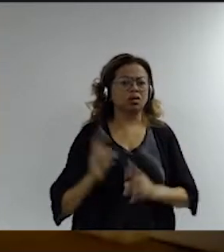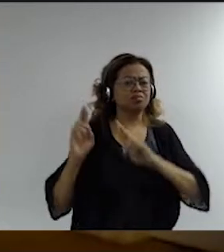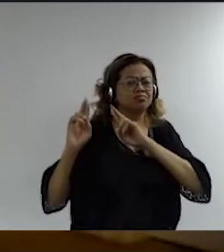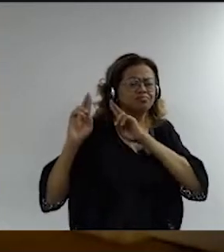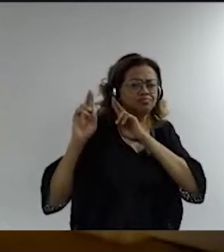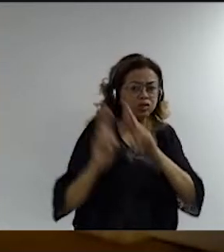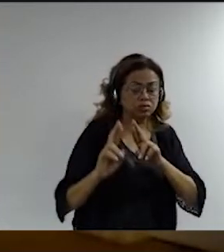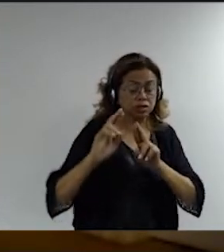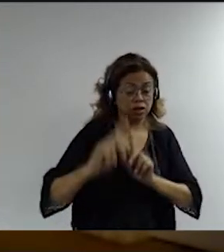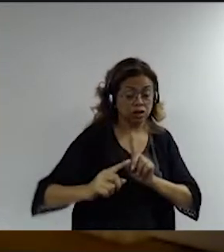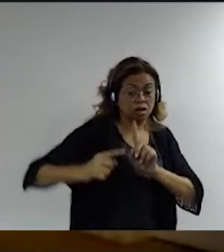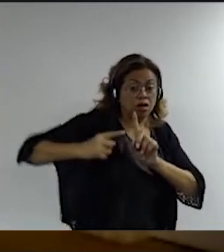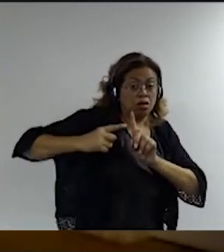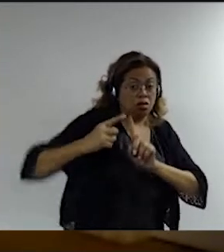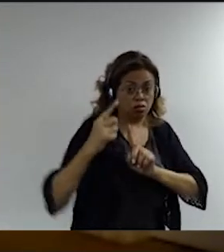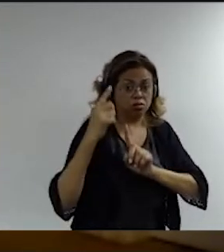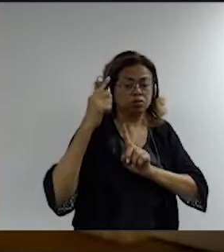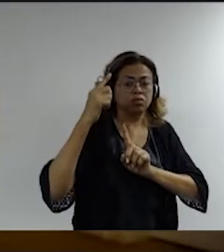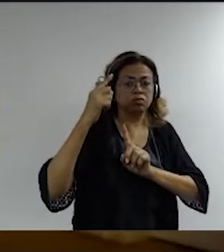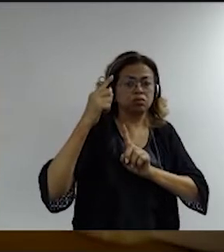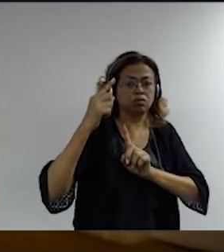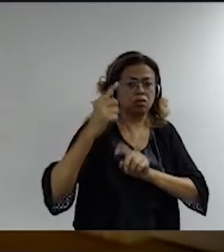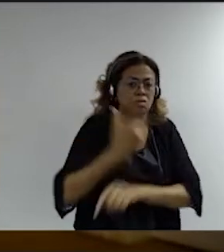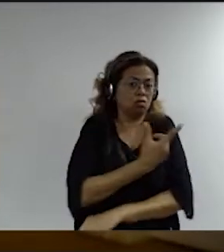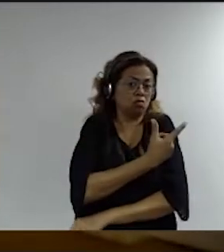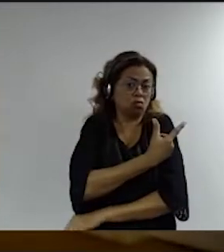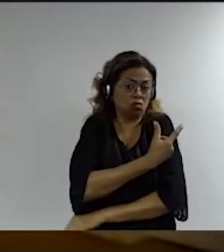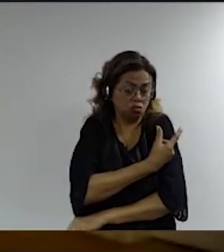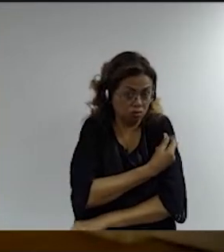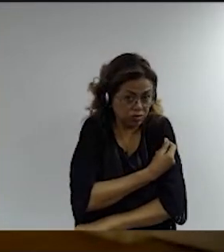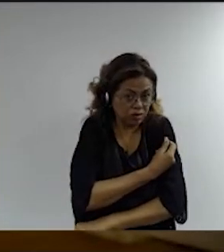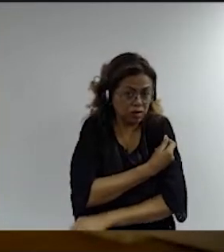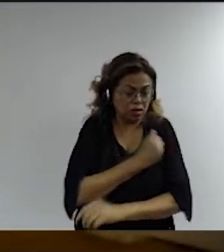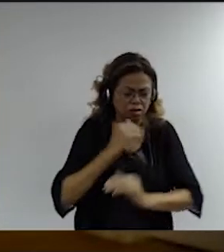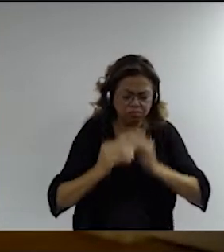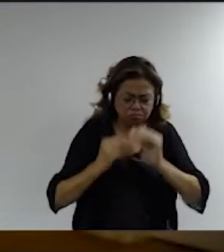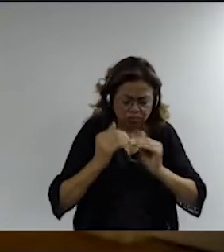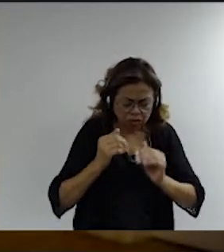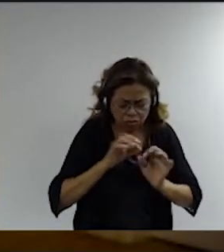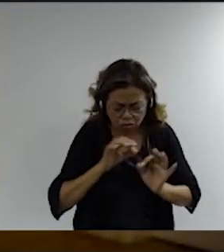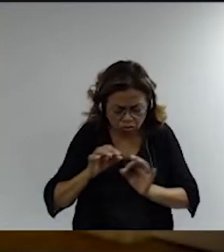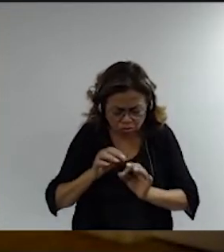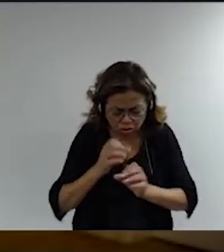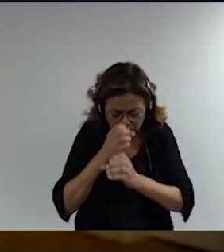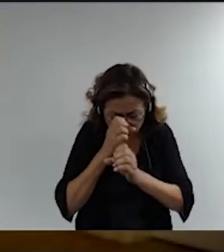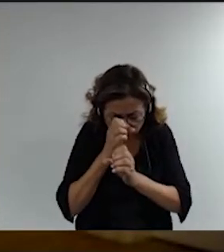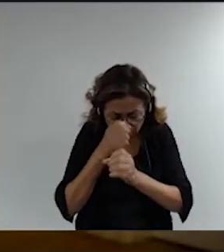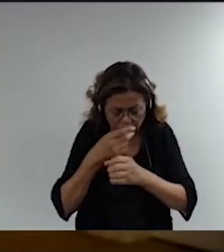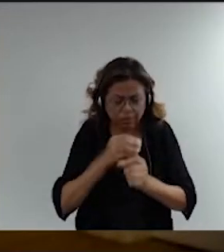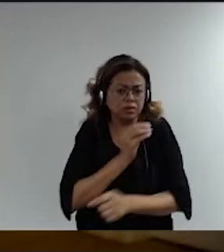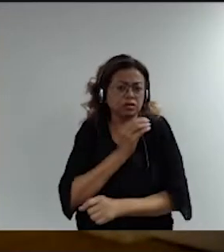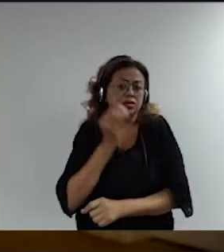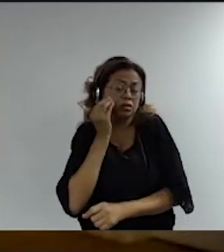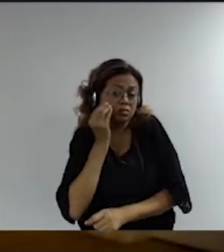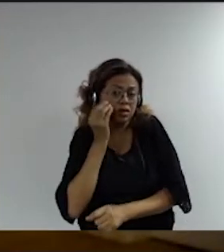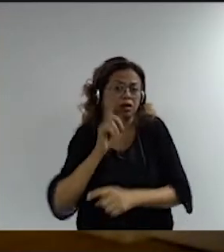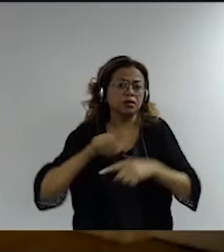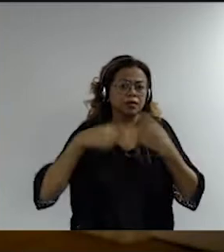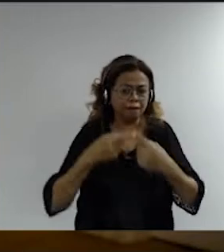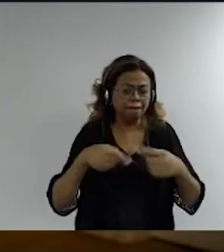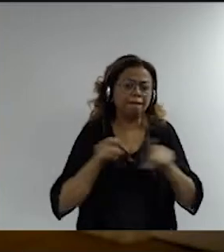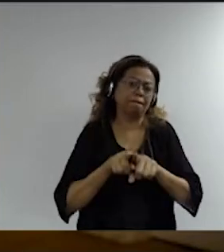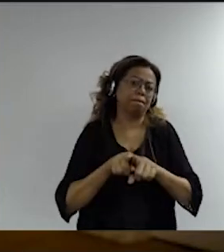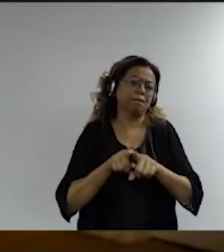Esperanças redobradas, vacinas estão sendo concluídas, testes estão